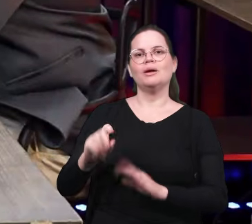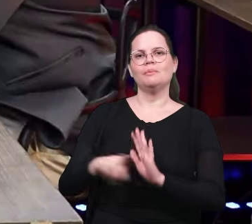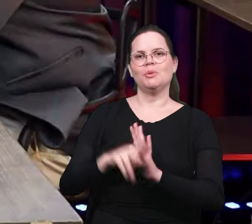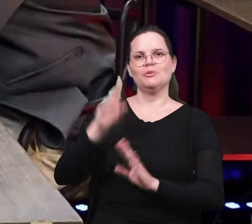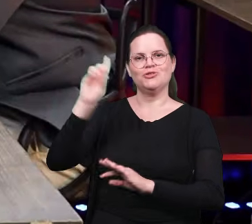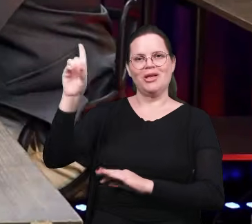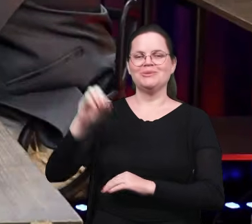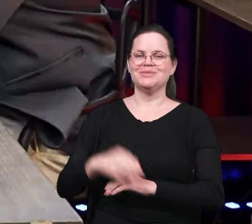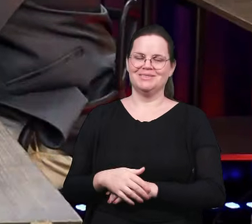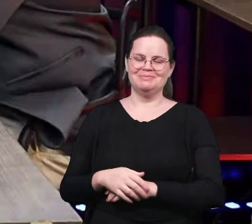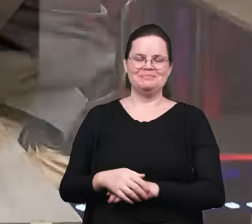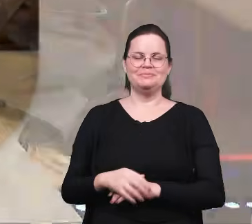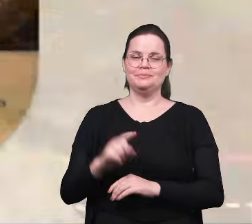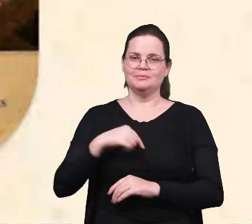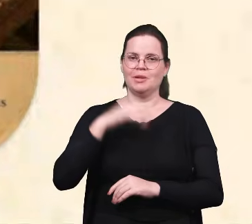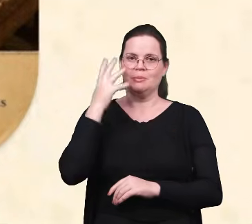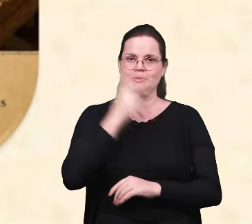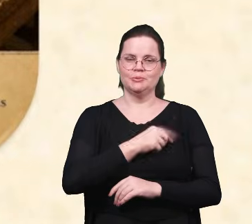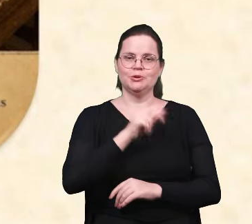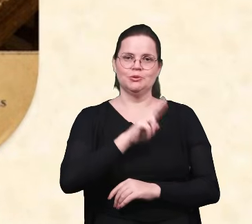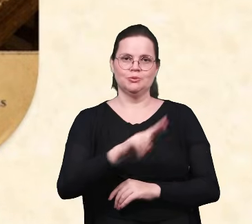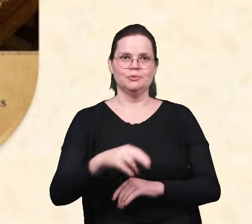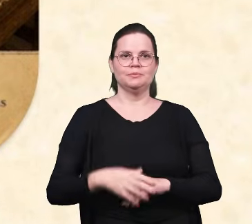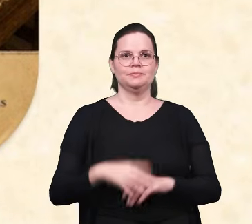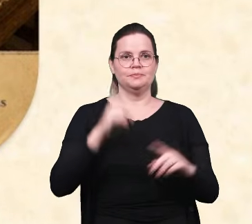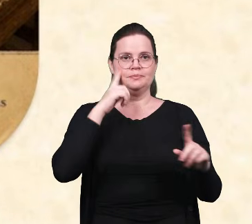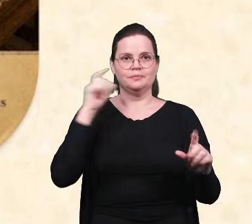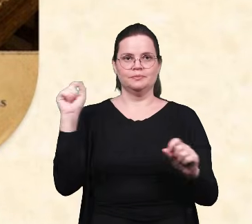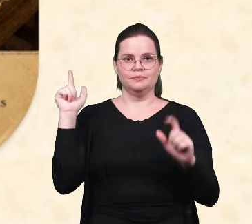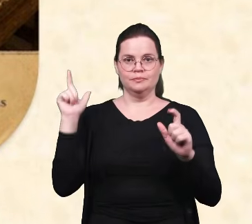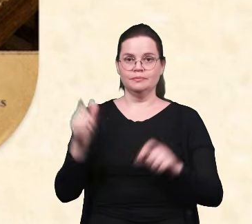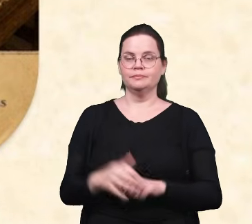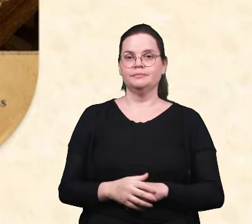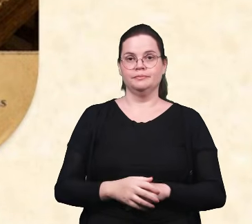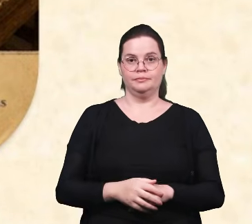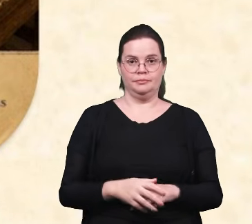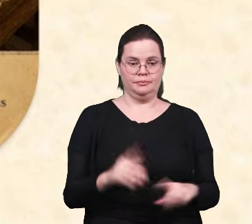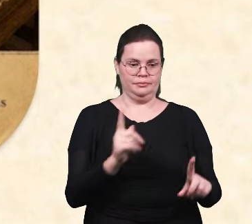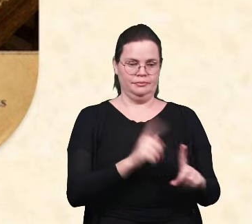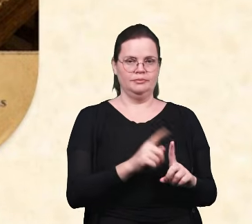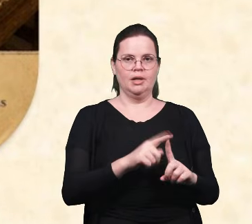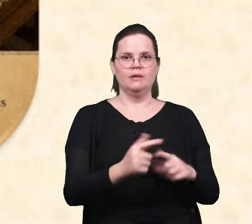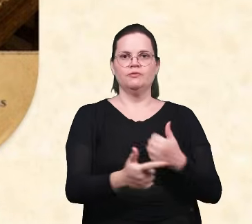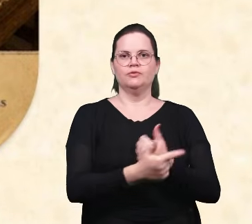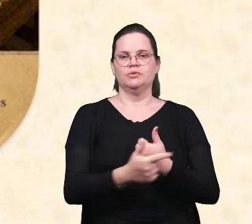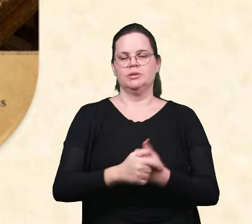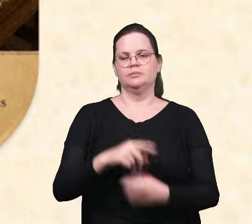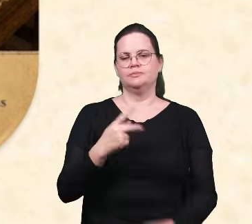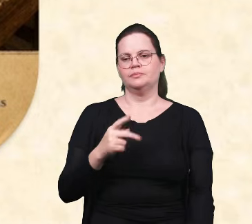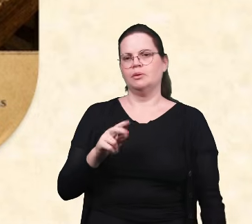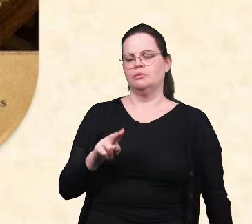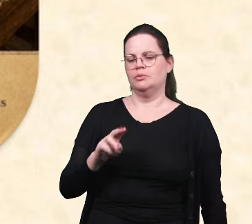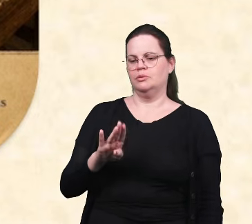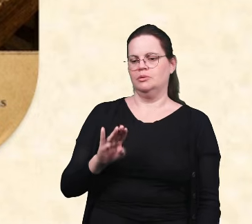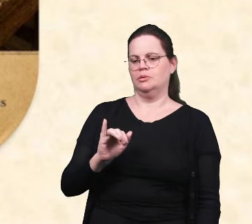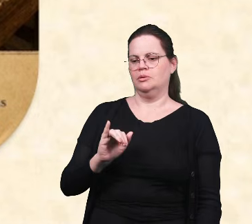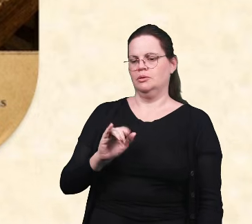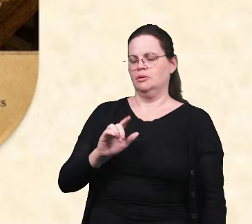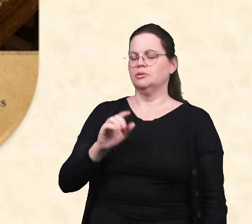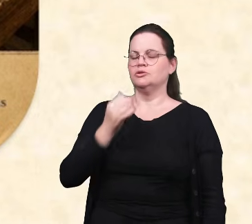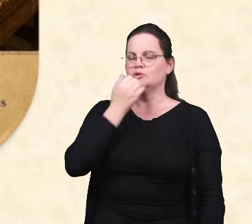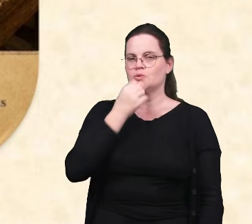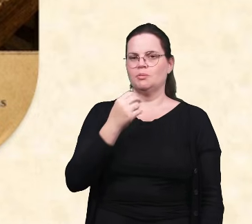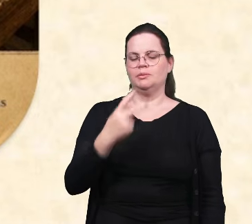Mateus, como você disse, e está no quadro aqui, Mateus, ele era um publicano. E a Bíblia muitas vezes